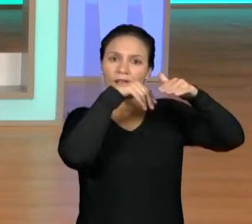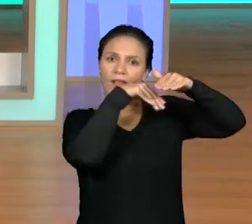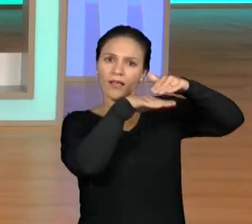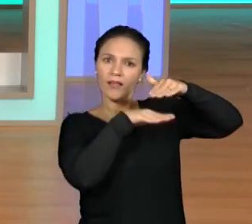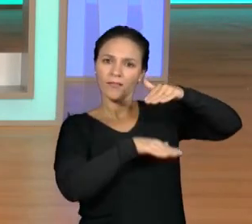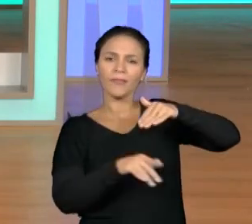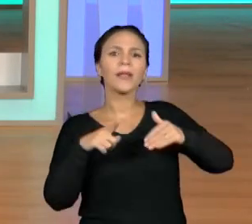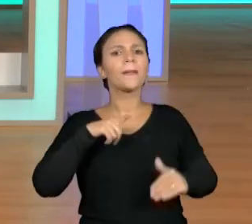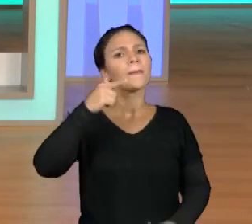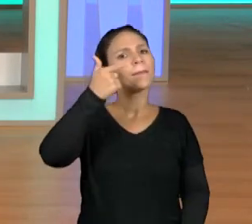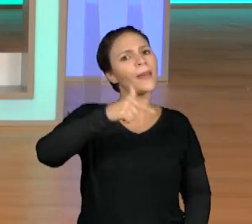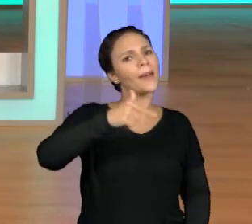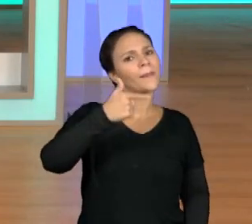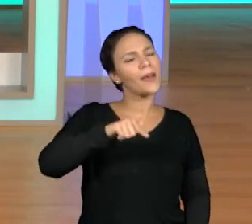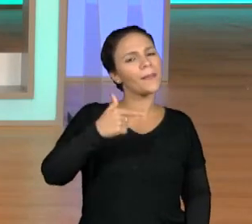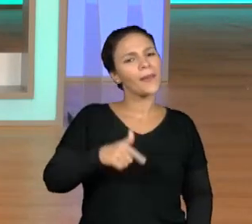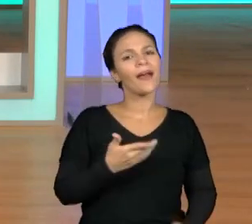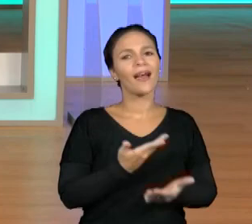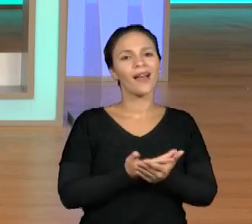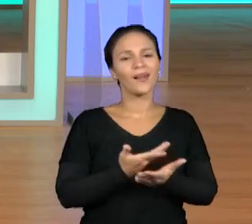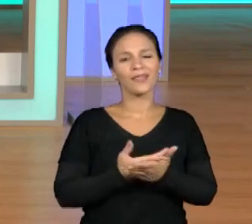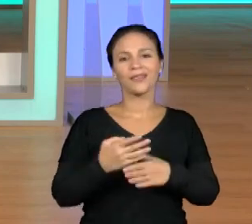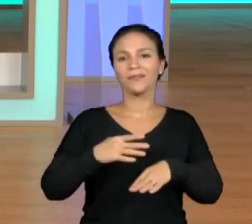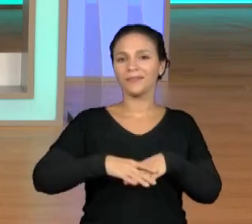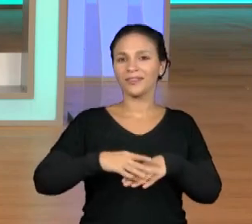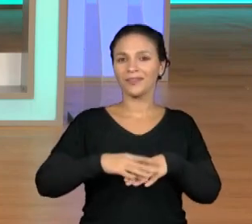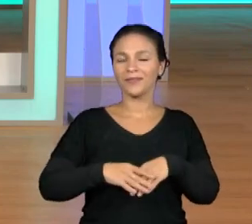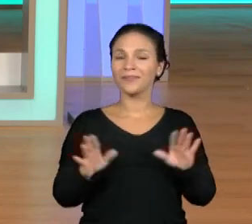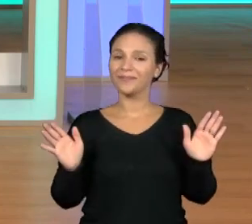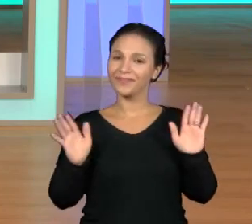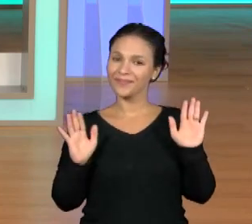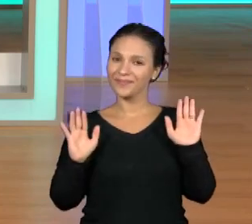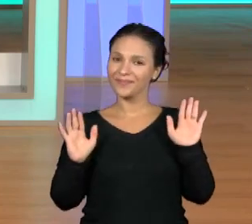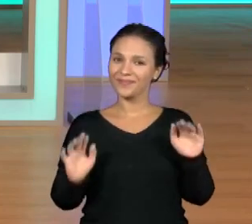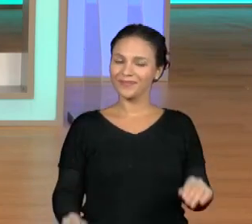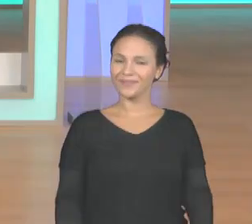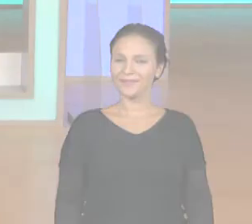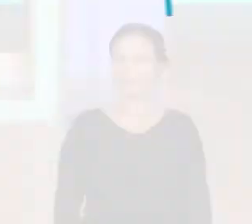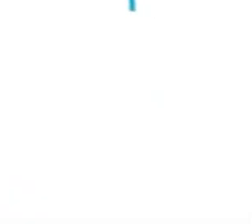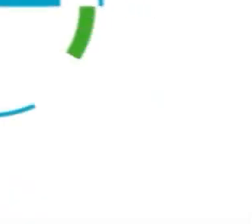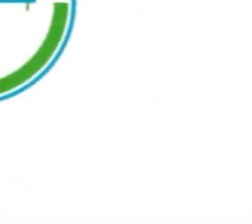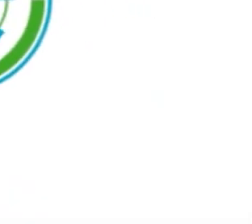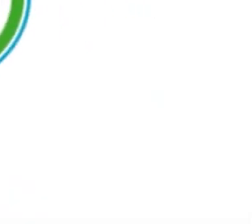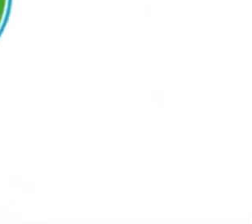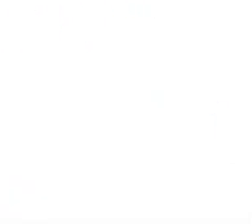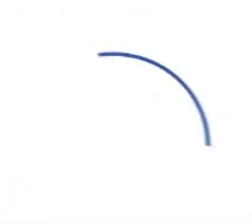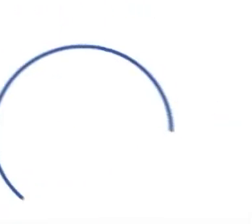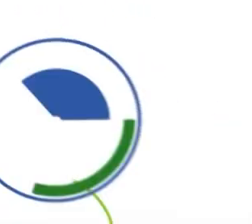vídeos tem muito mais aulas de matemática. Tchau, tchau!